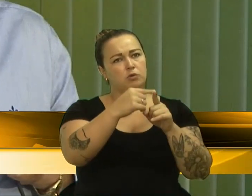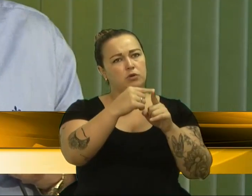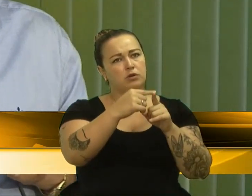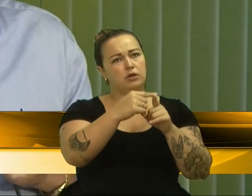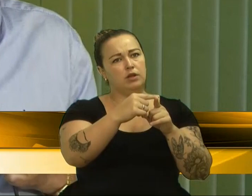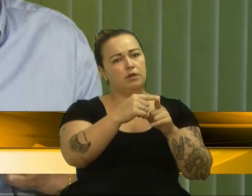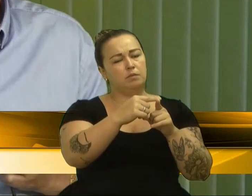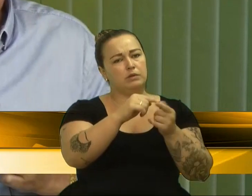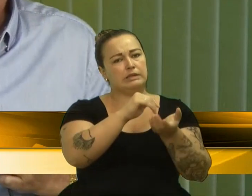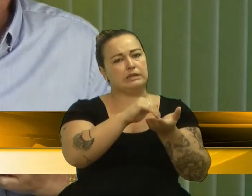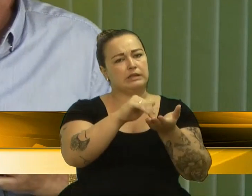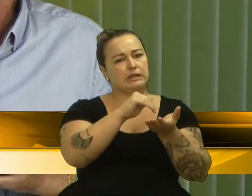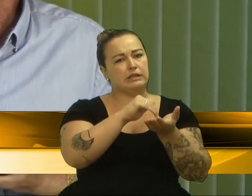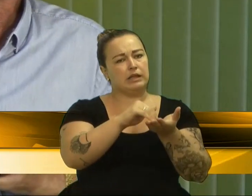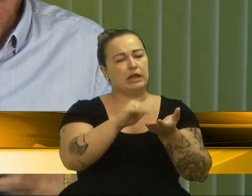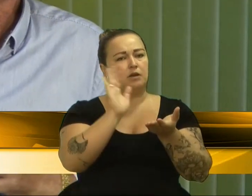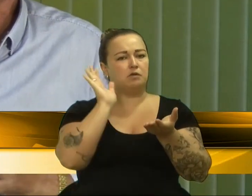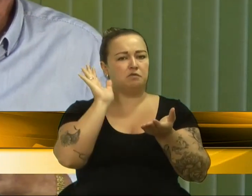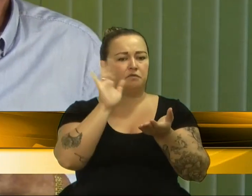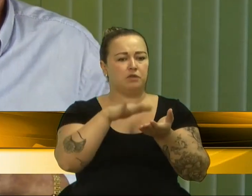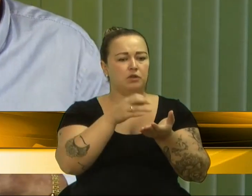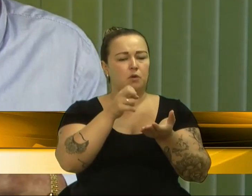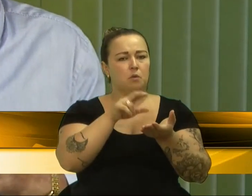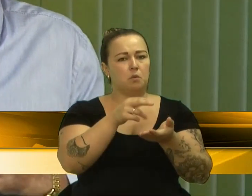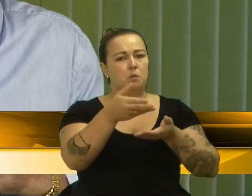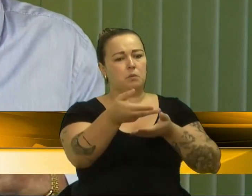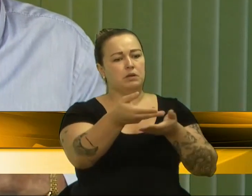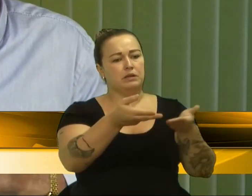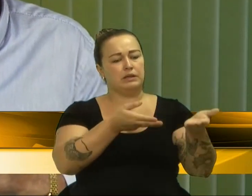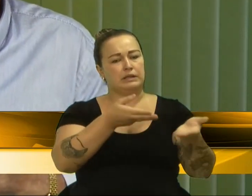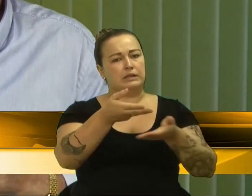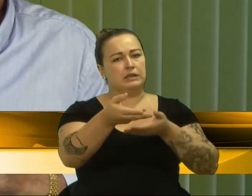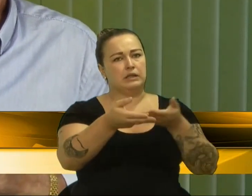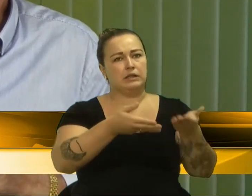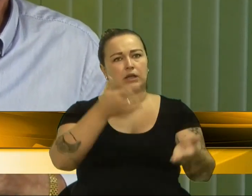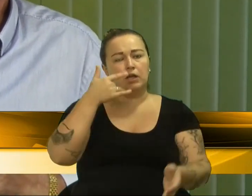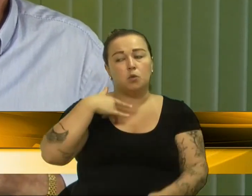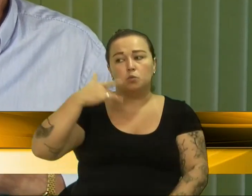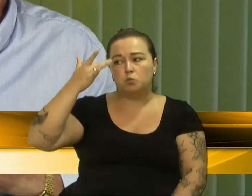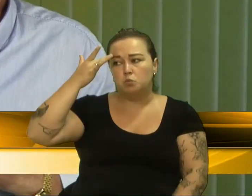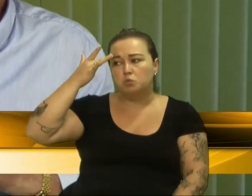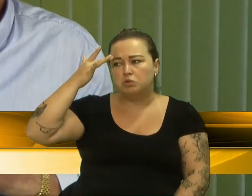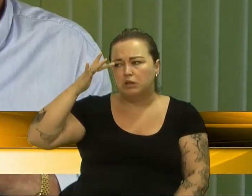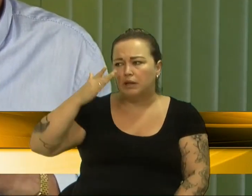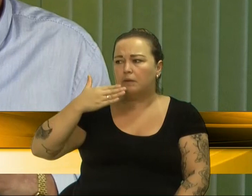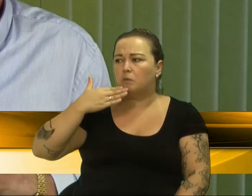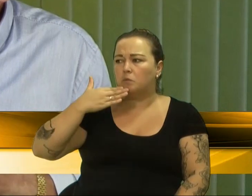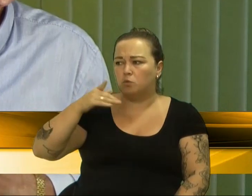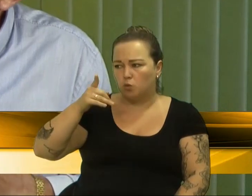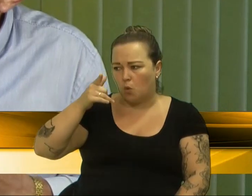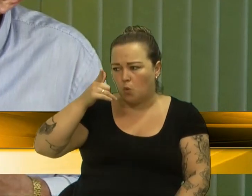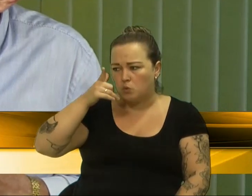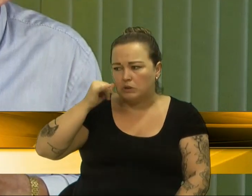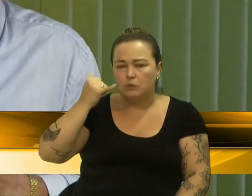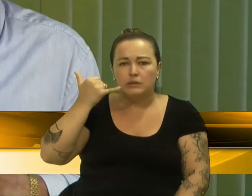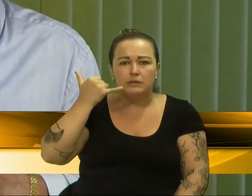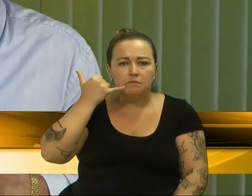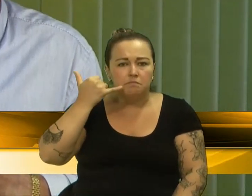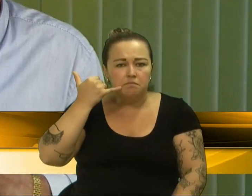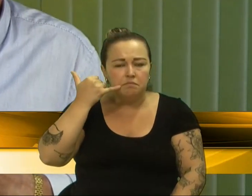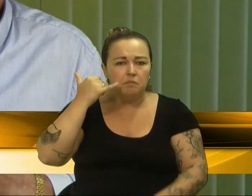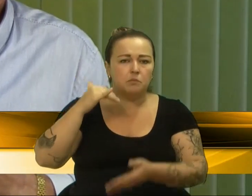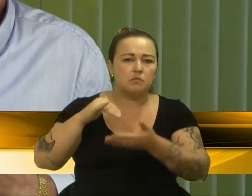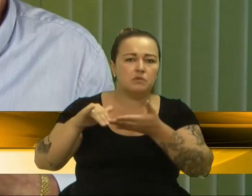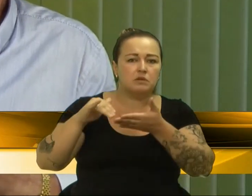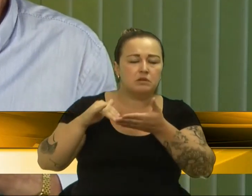aqui, ou dariam a palavra, ou atenderiam, né? Não sei qual é que foi o pedido, se conseguiste telefonar para ela, alguma coisa